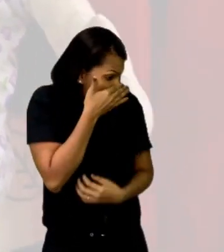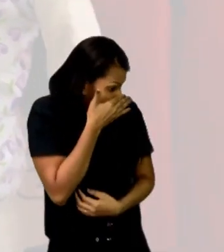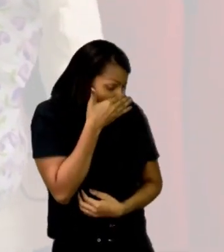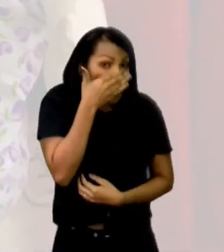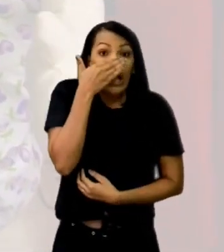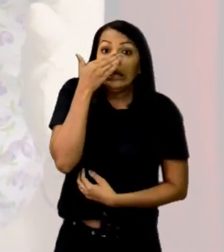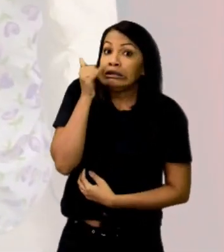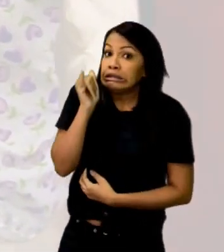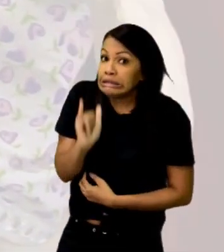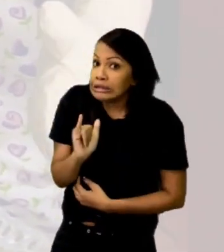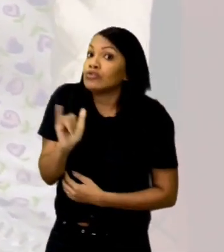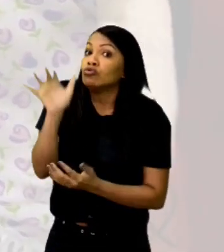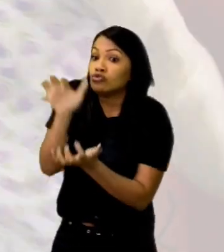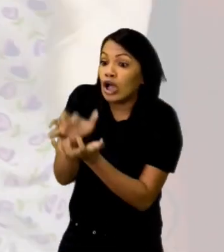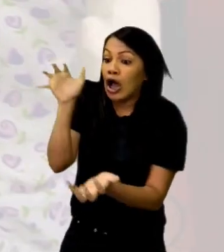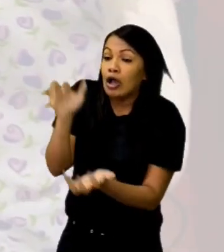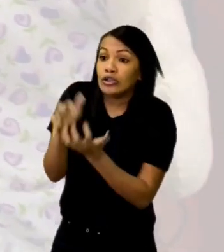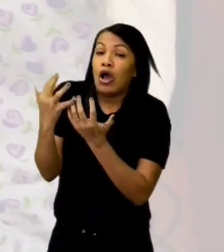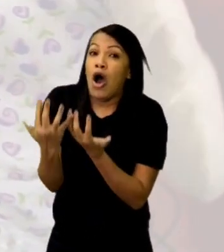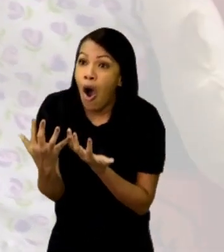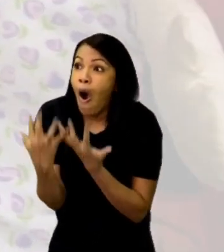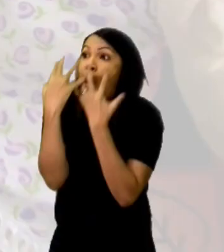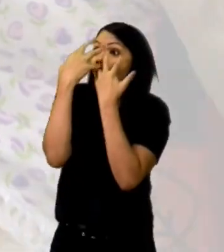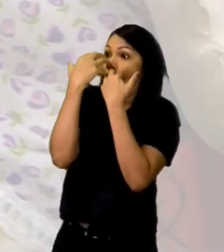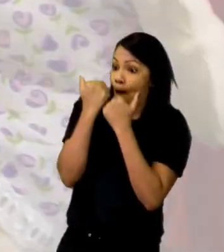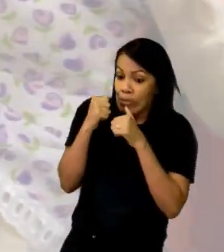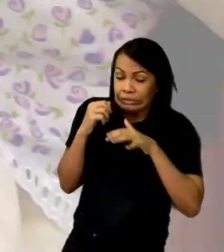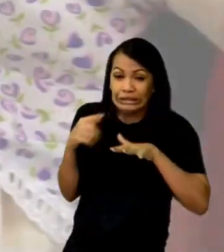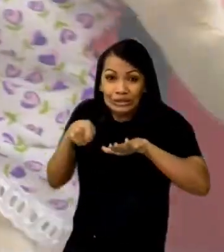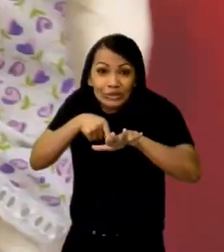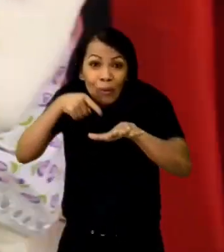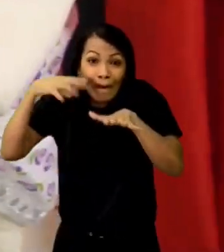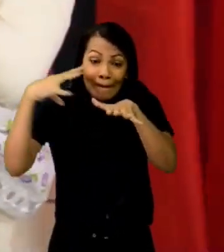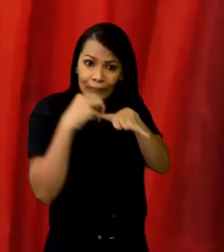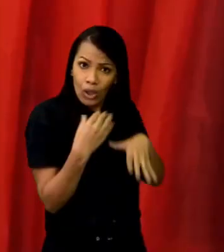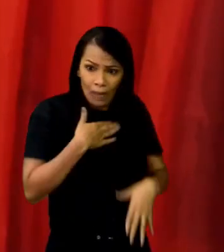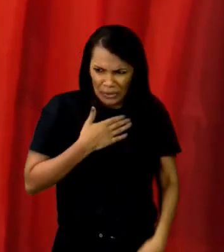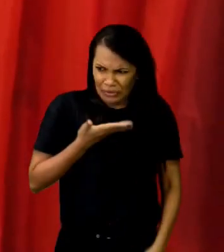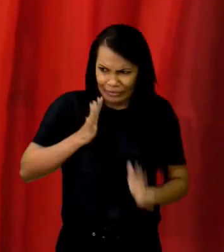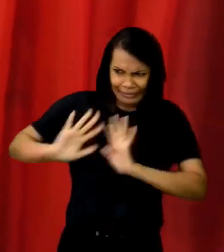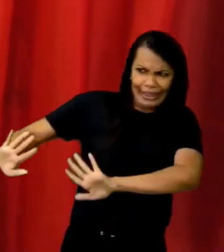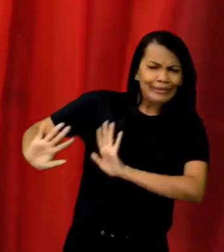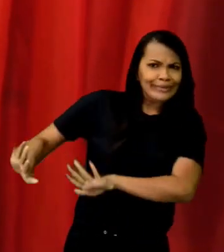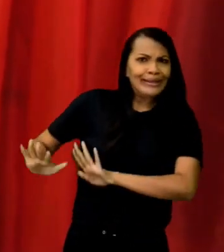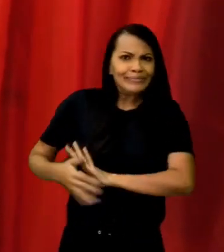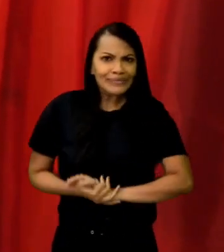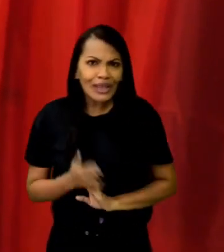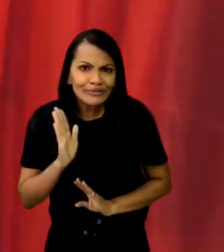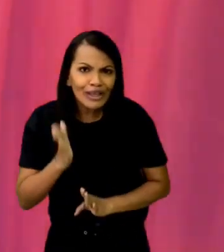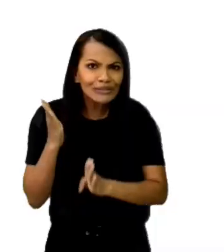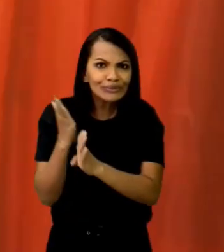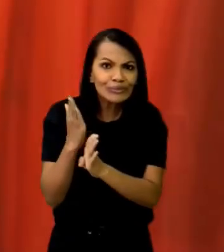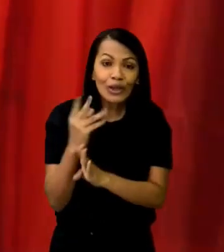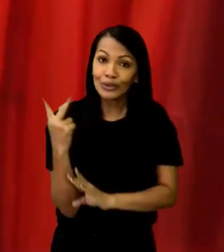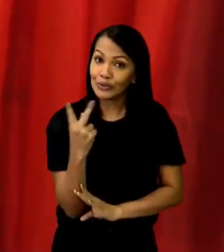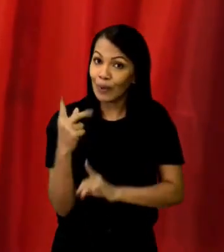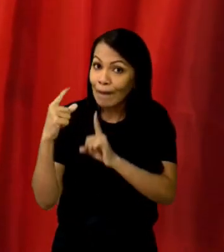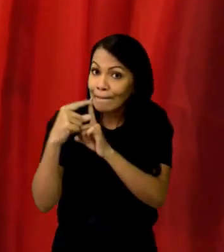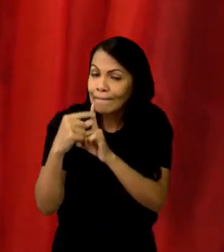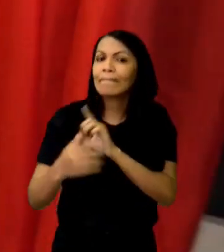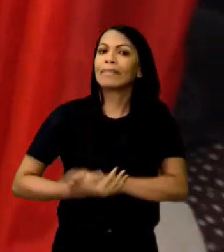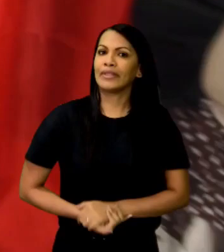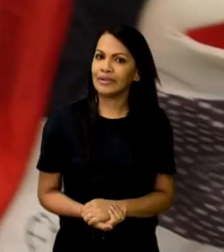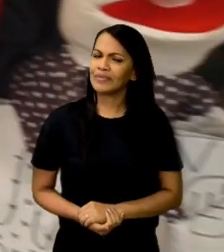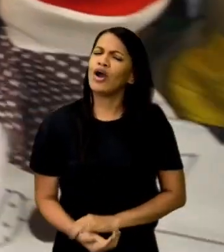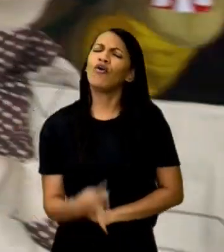o jacaré come seu nariz e o dedão do pé. O meu não, hein? Vai pra lá. Já descobriu quais as duas palavras? Conheço